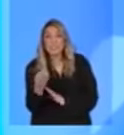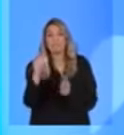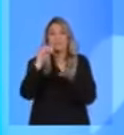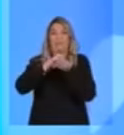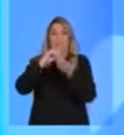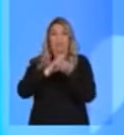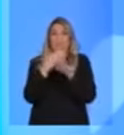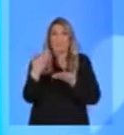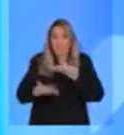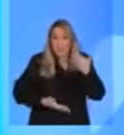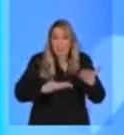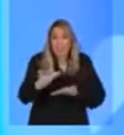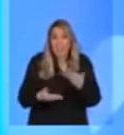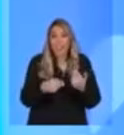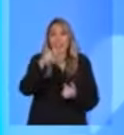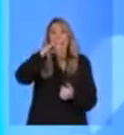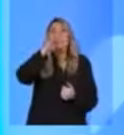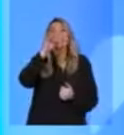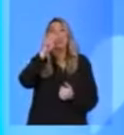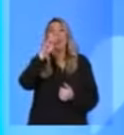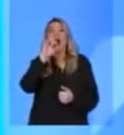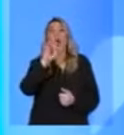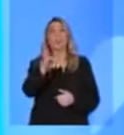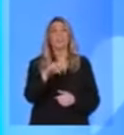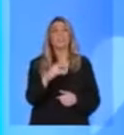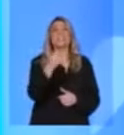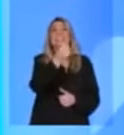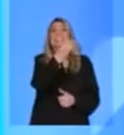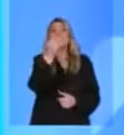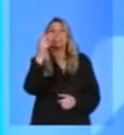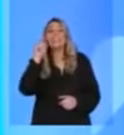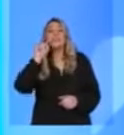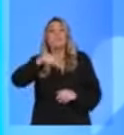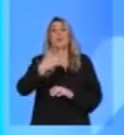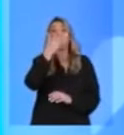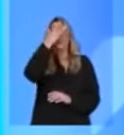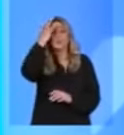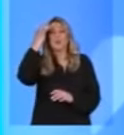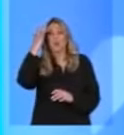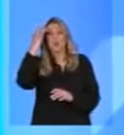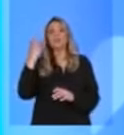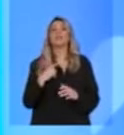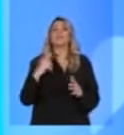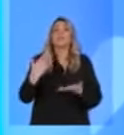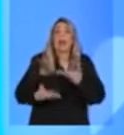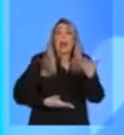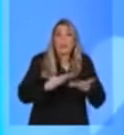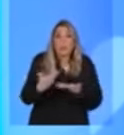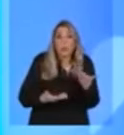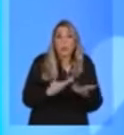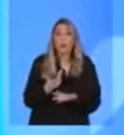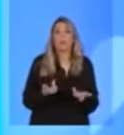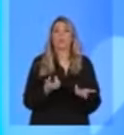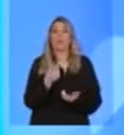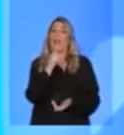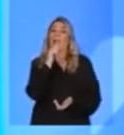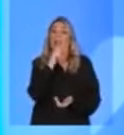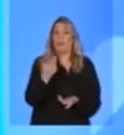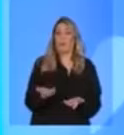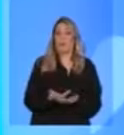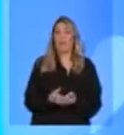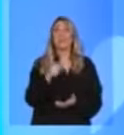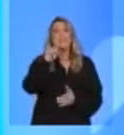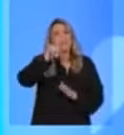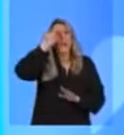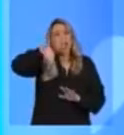os esgotos na zona oeste uma Niterói 600.000 pessoas passaram a ter seu esgoto tratado na zona oest isso é